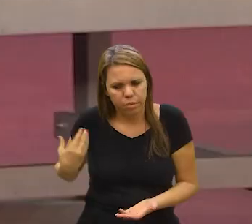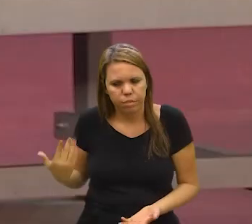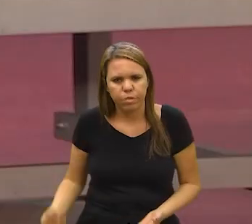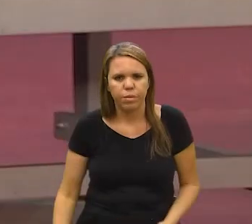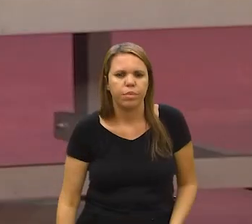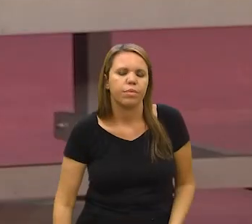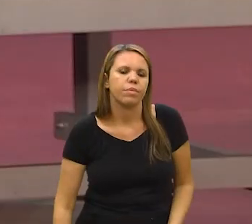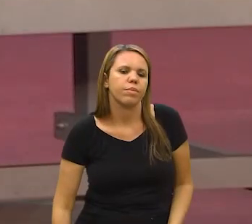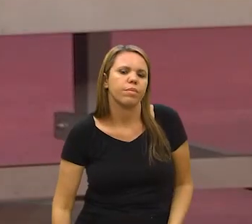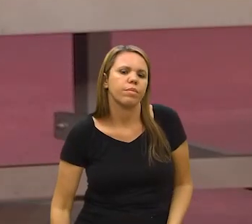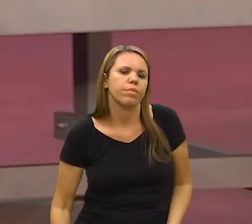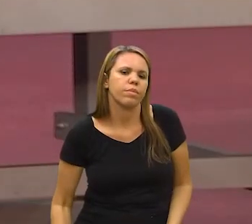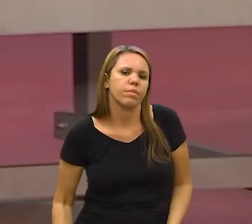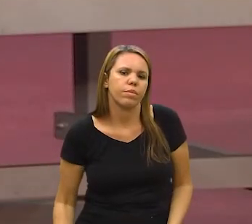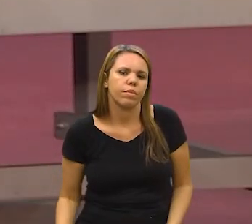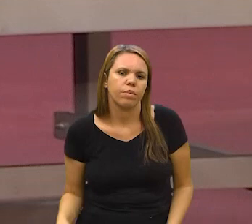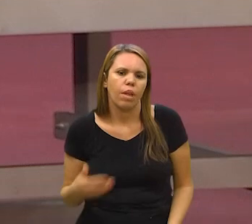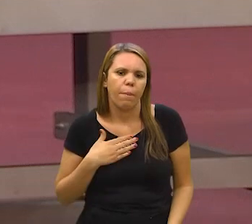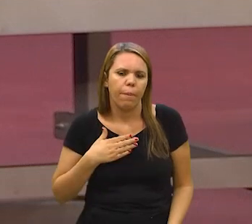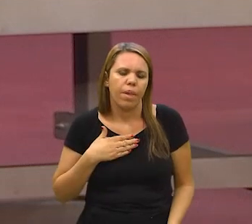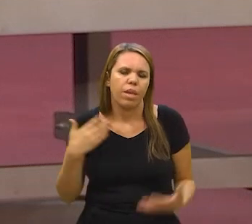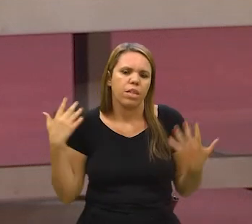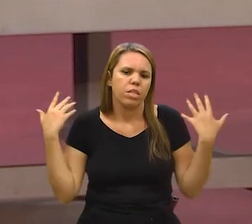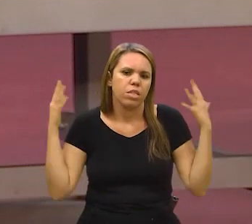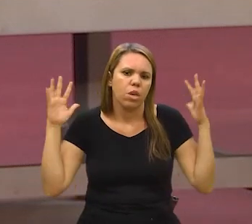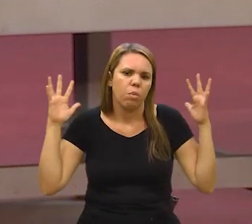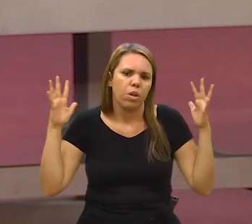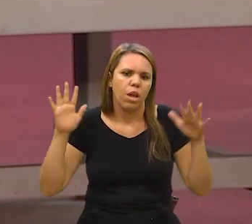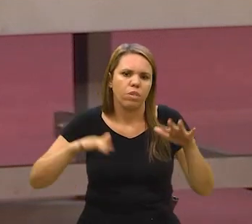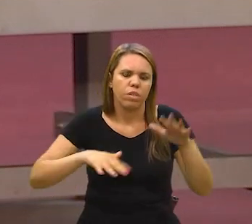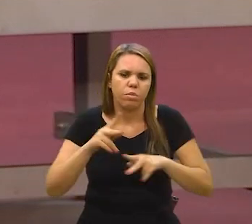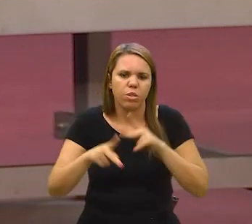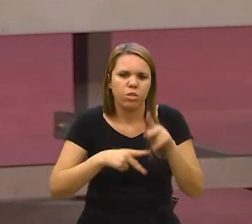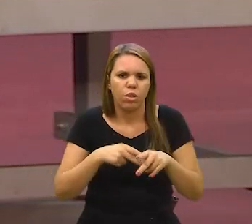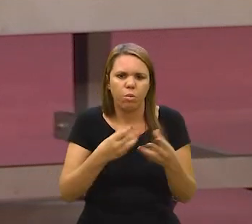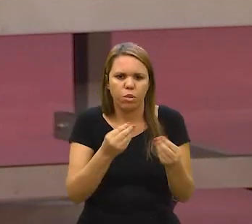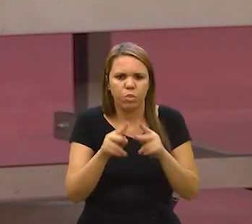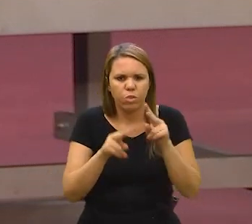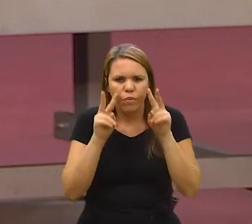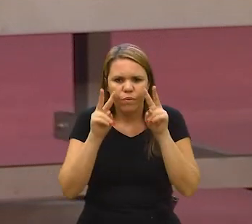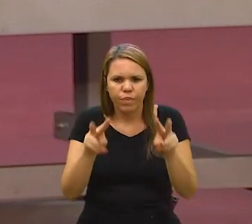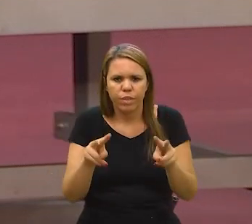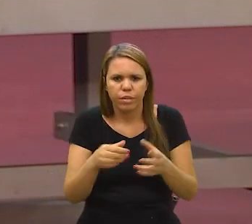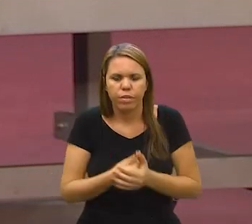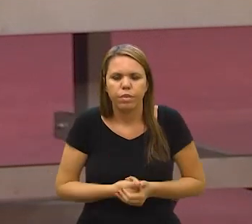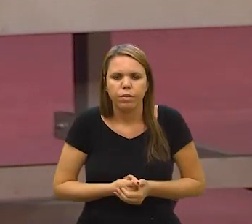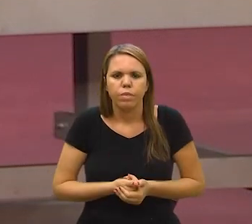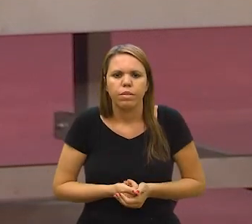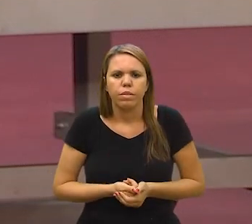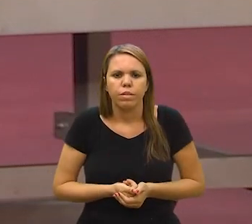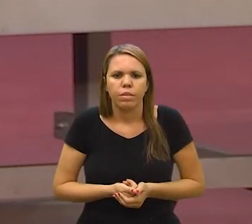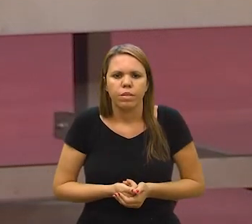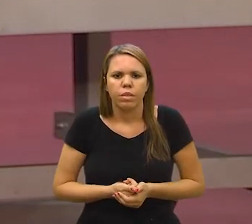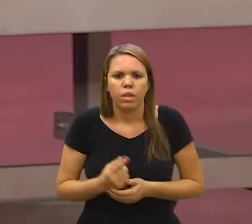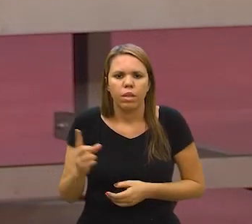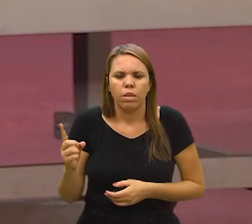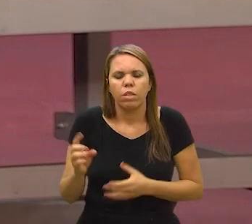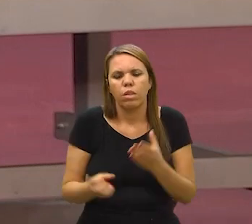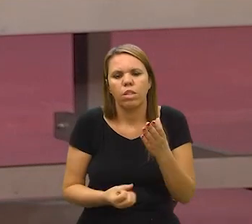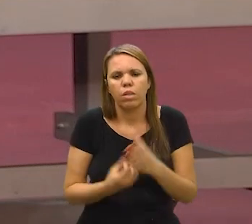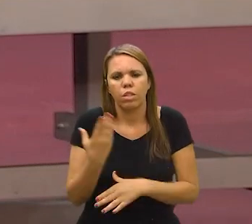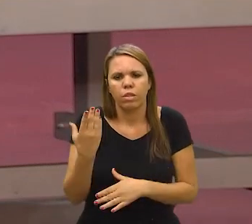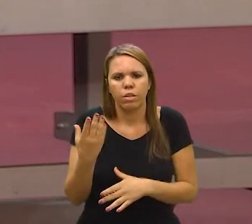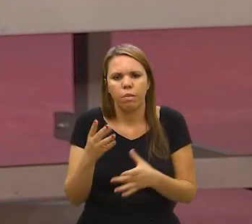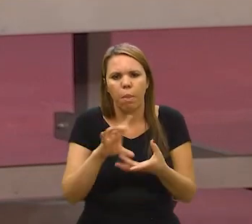lá? É a questão das minhas comemorações, né? Muita gente viu, mas assim, quando eu ganhei o